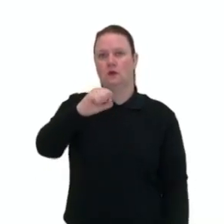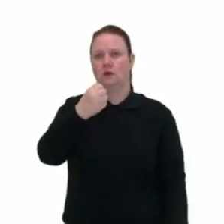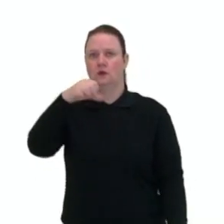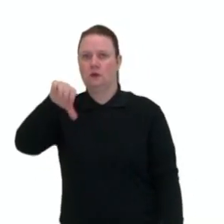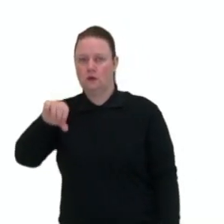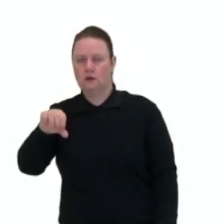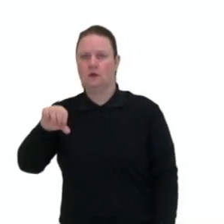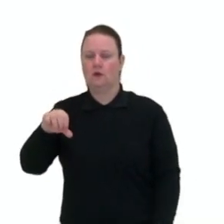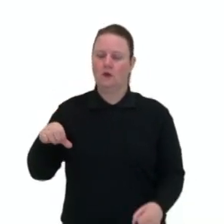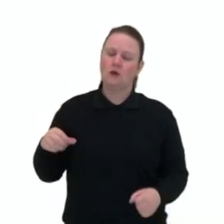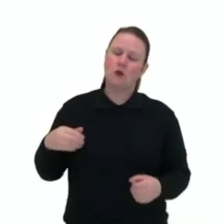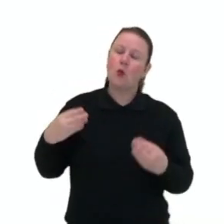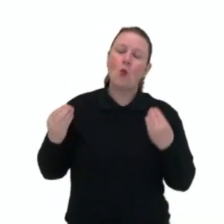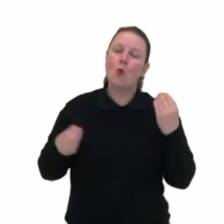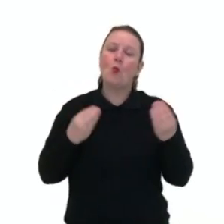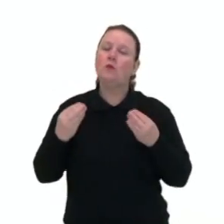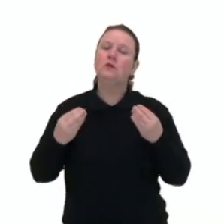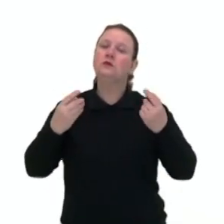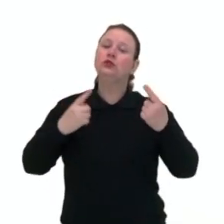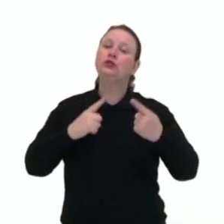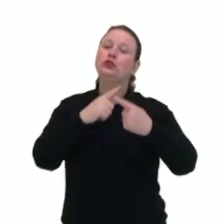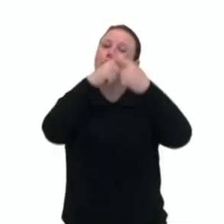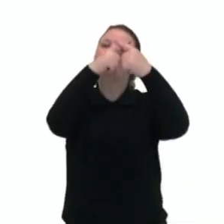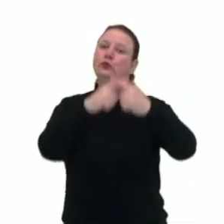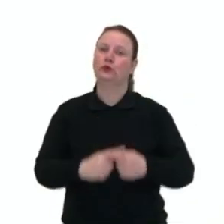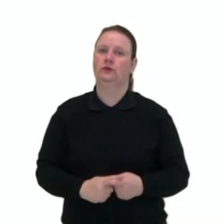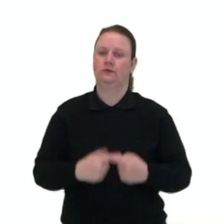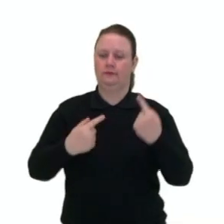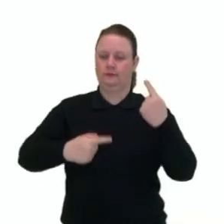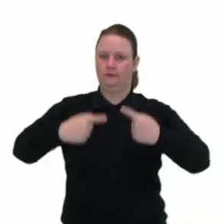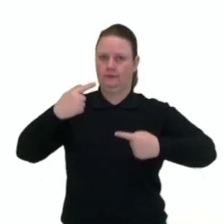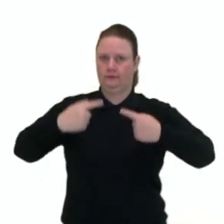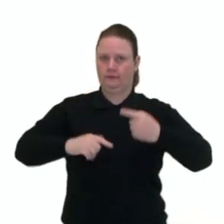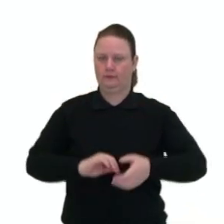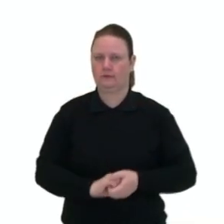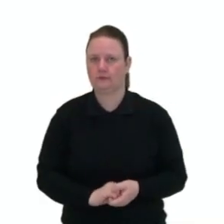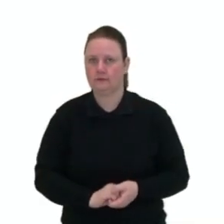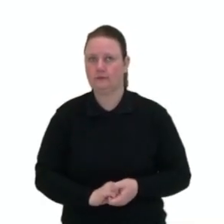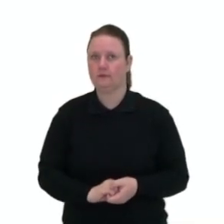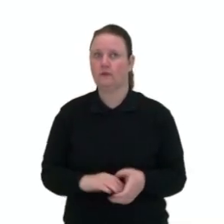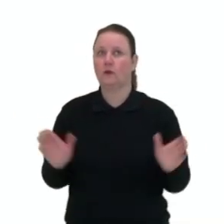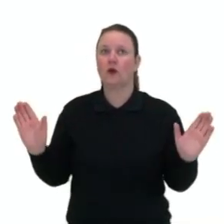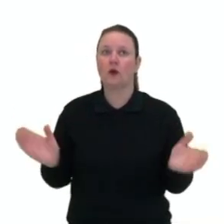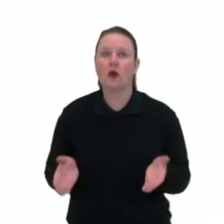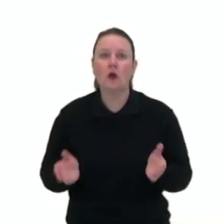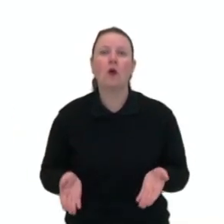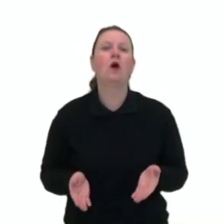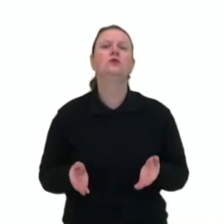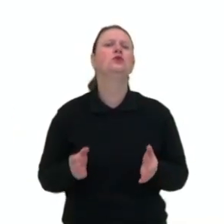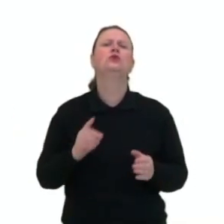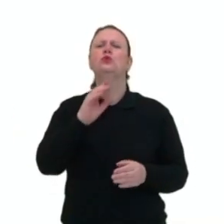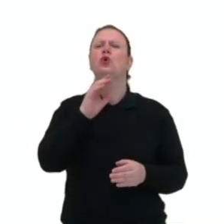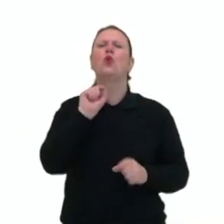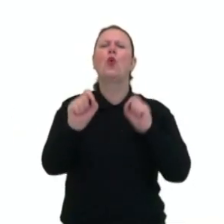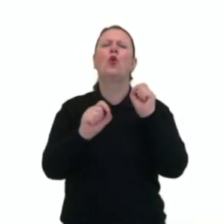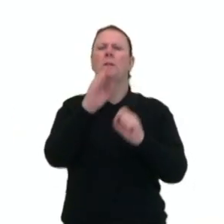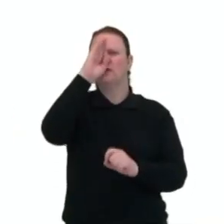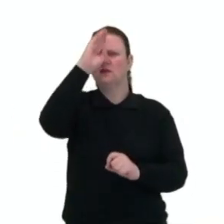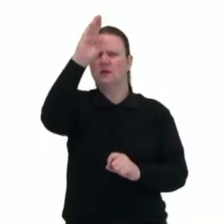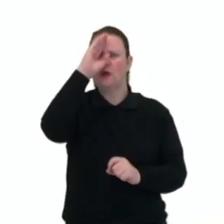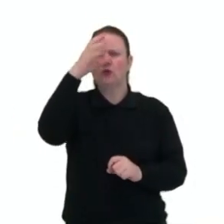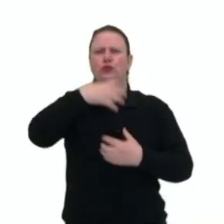os rumos da disputa eleitoral. Grande poder da televisão. Atualmente, quais as principais maneiras de um candidato